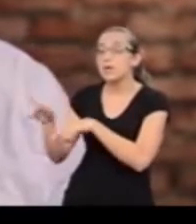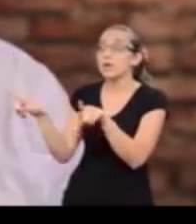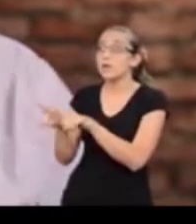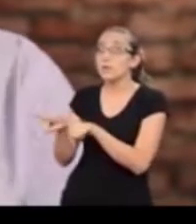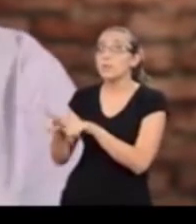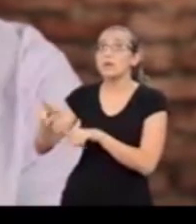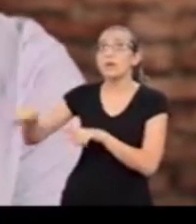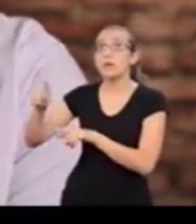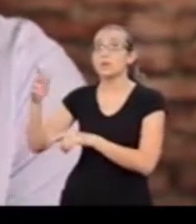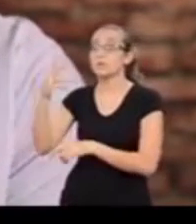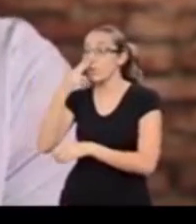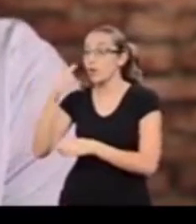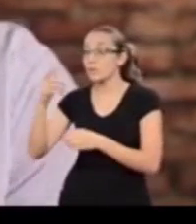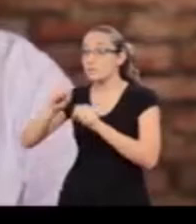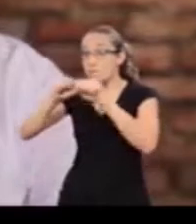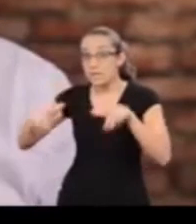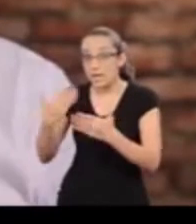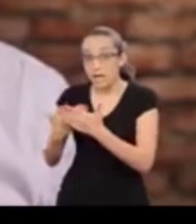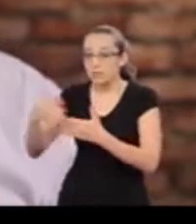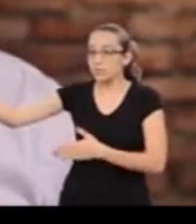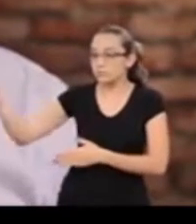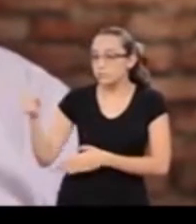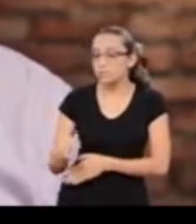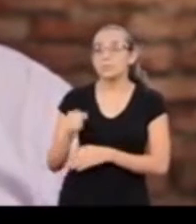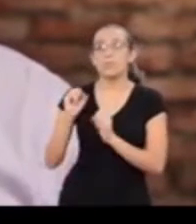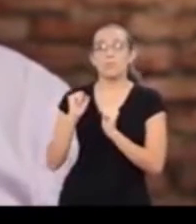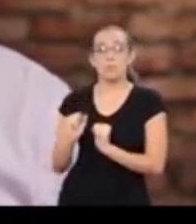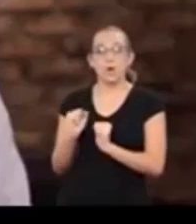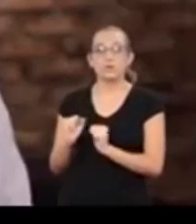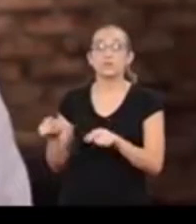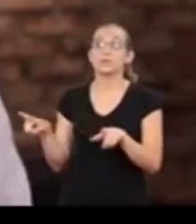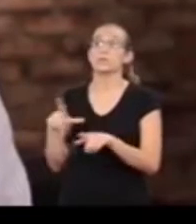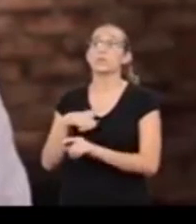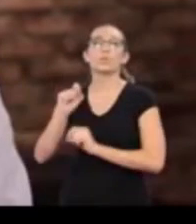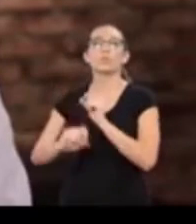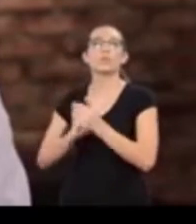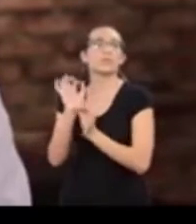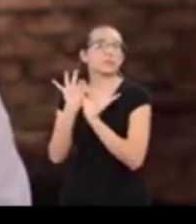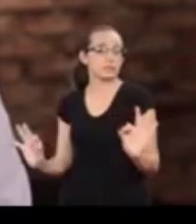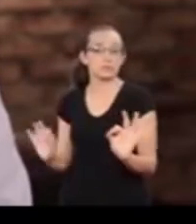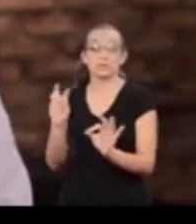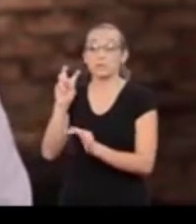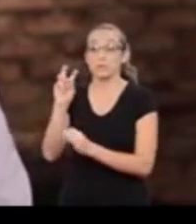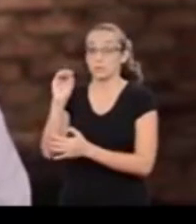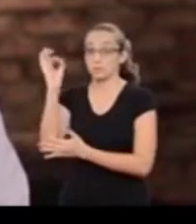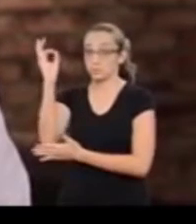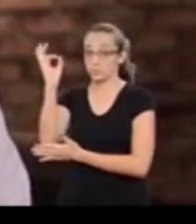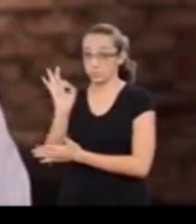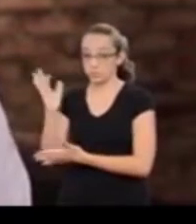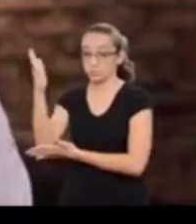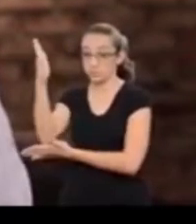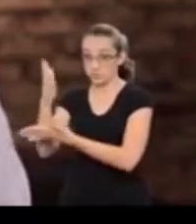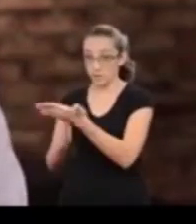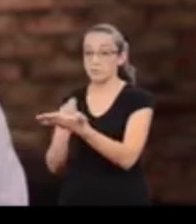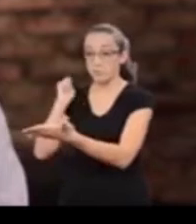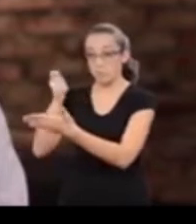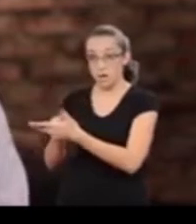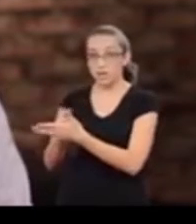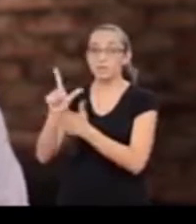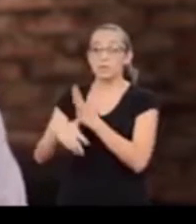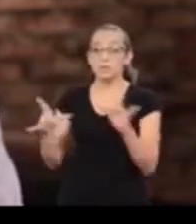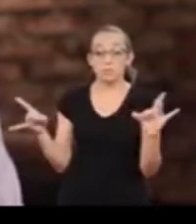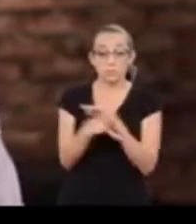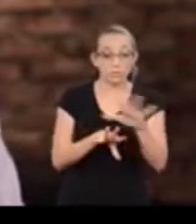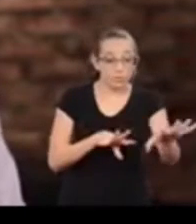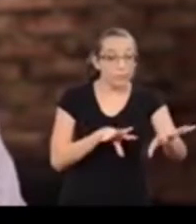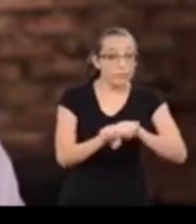acadêmicos e também as instituições de ensino conseguem preencher suas salas de aula. A receita é simples: o estudante paga 50% da mensalidade enquanto estuda e